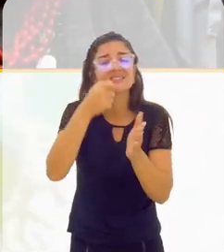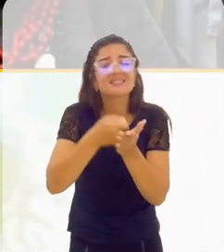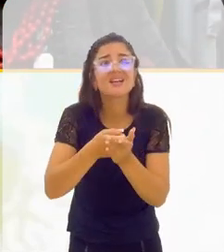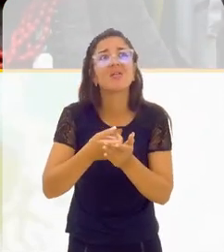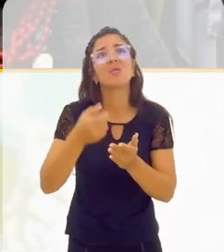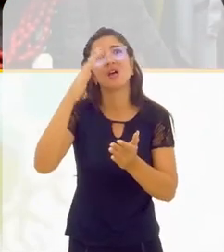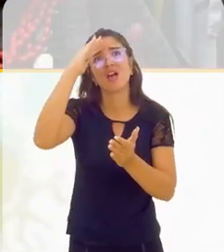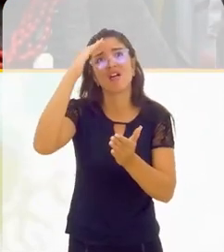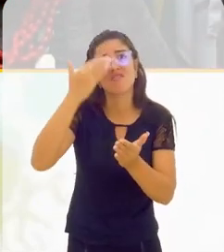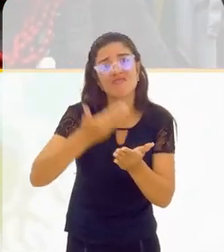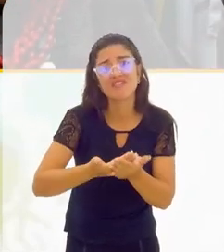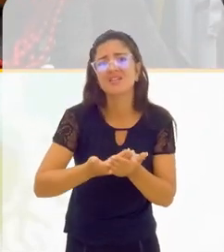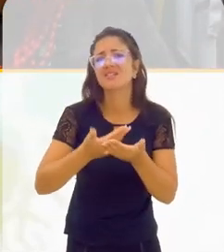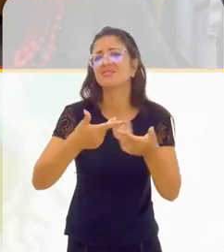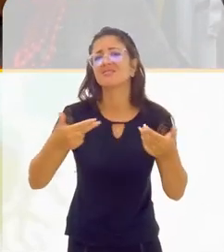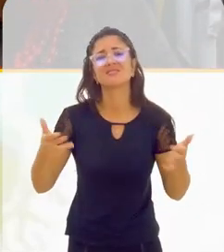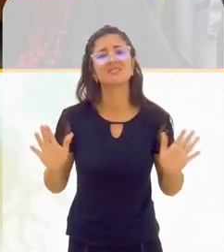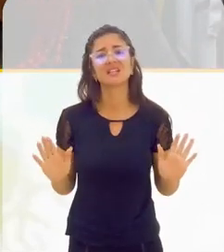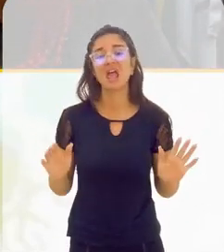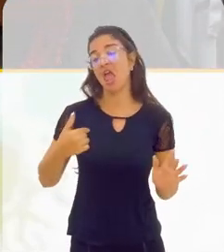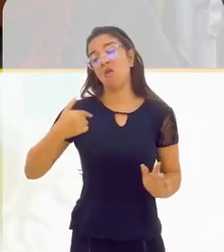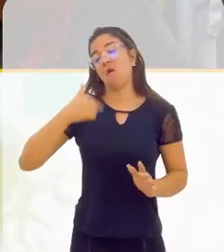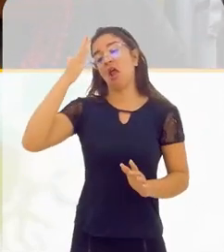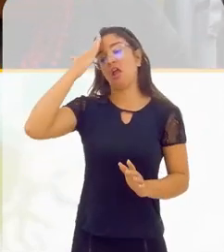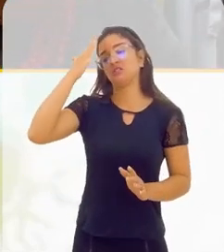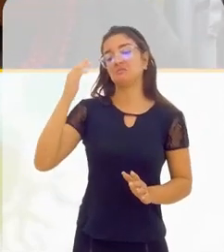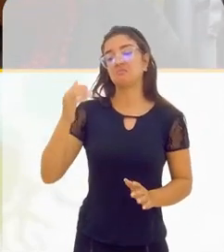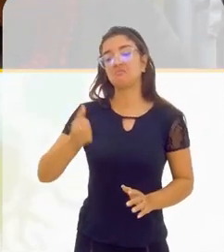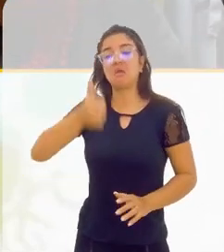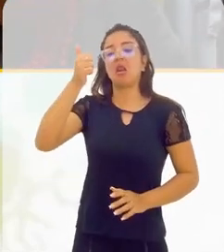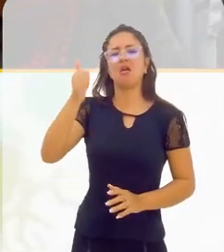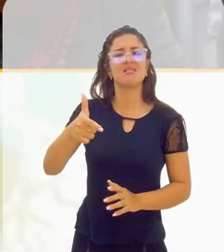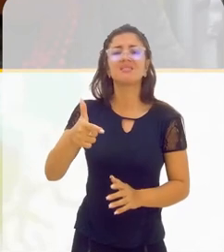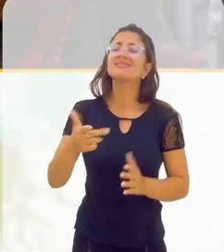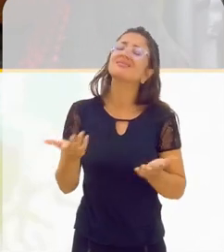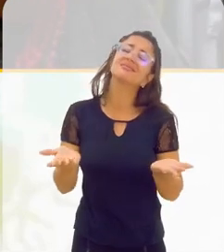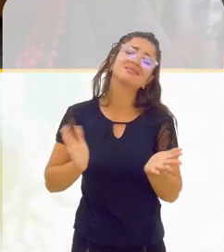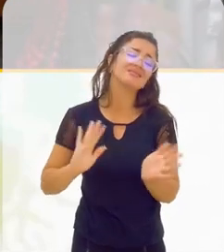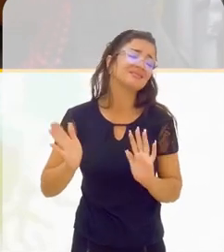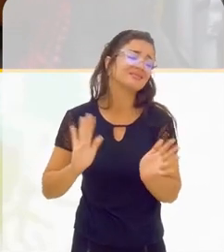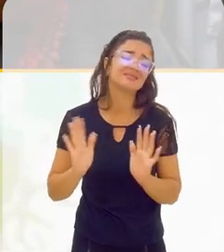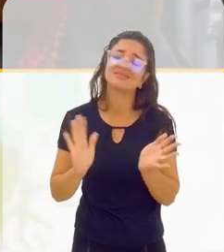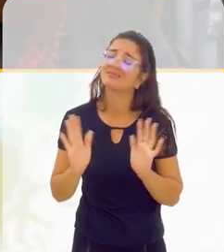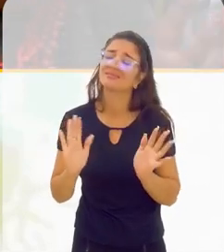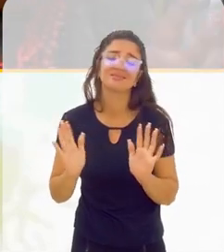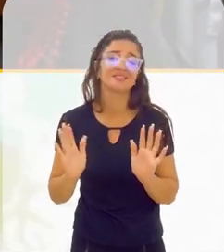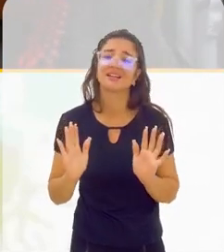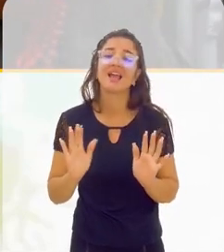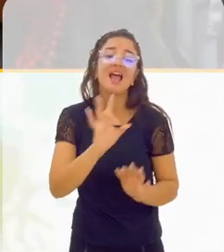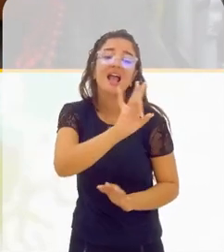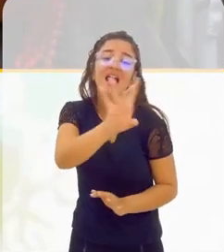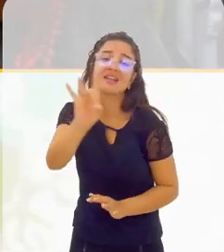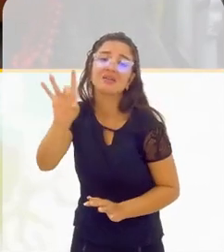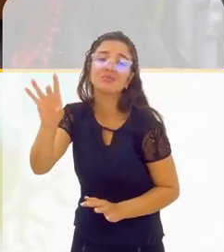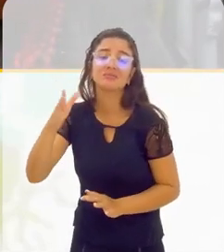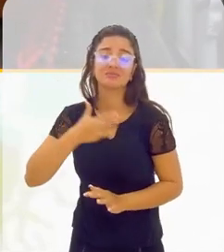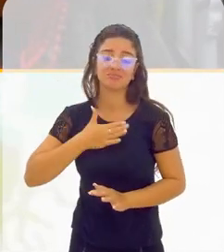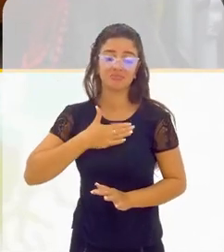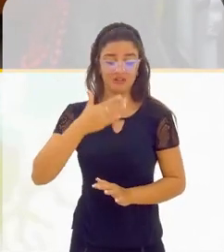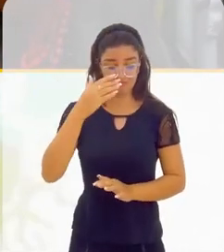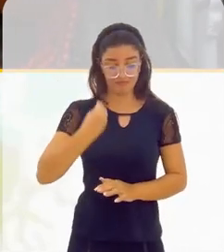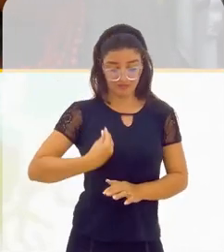posso ficar dizendo não eu acho melhor eu não acho eu acho melhor para mim eu não posso achar melhor para você ou para o outro né